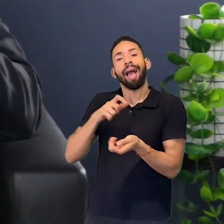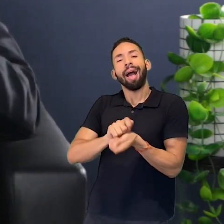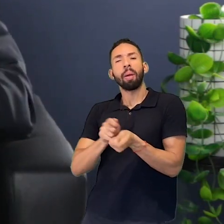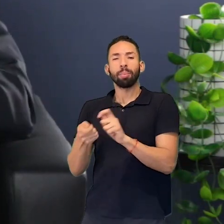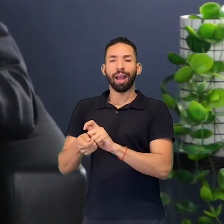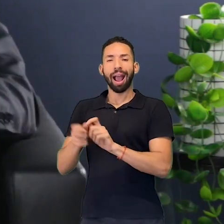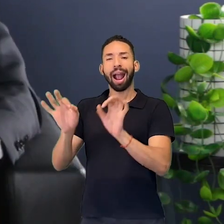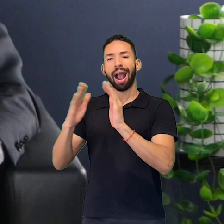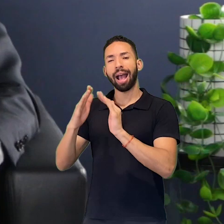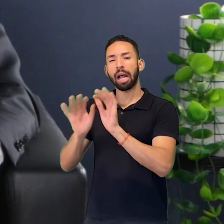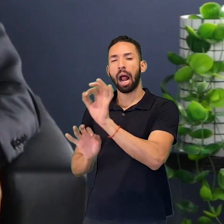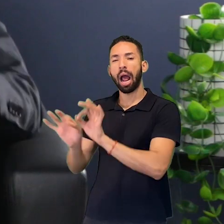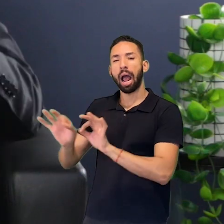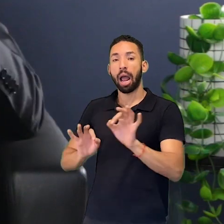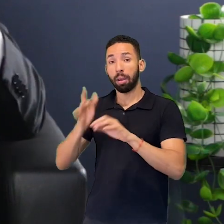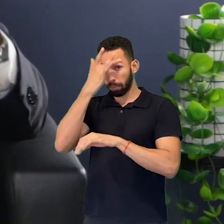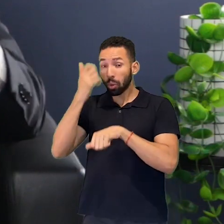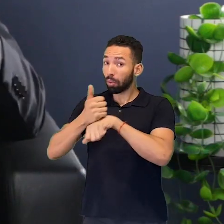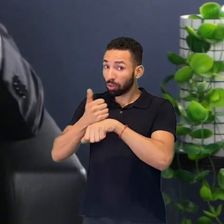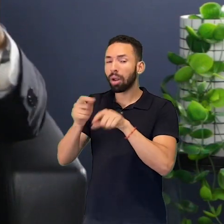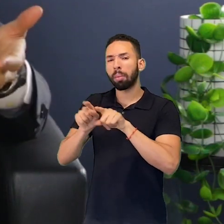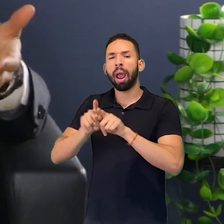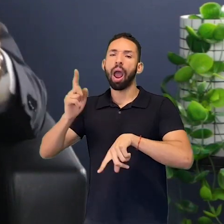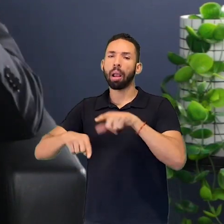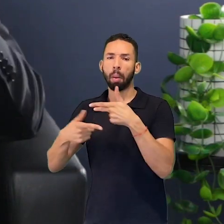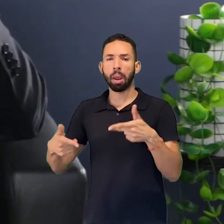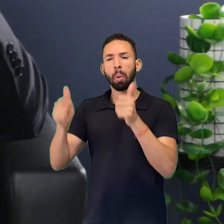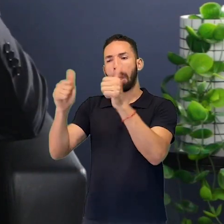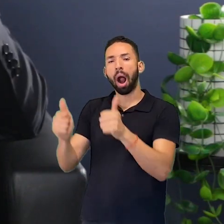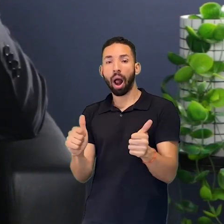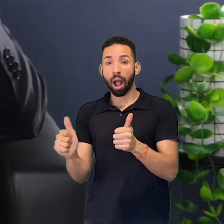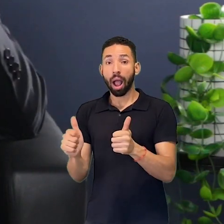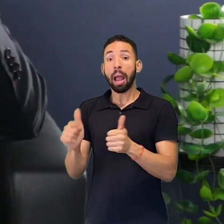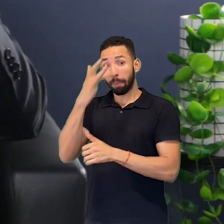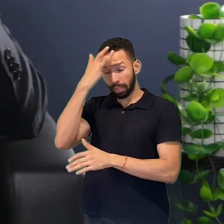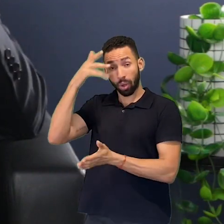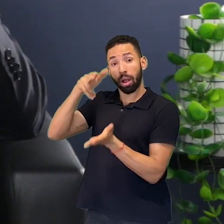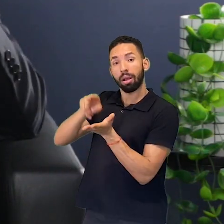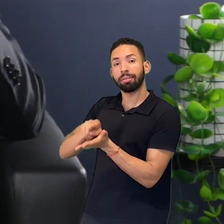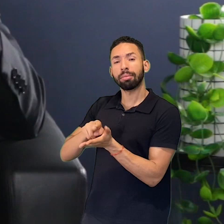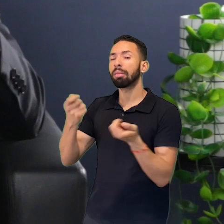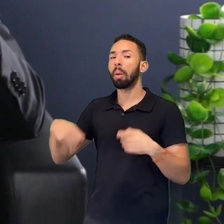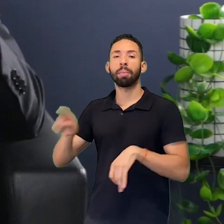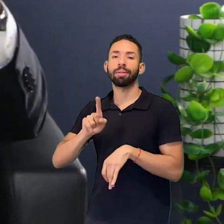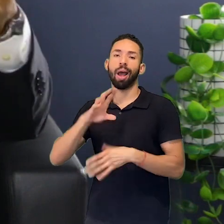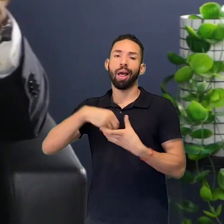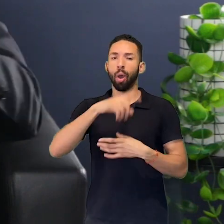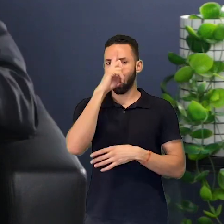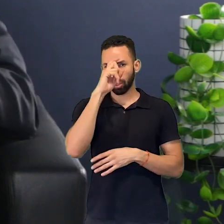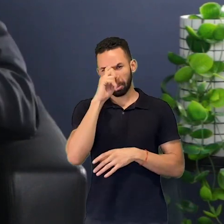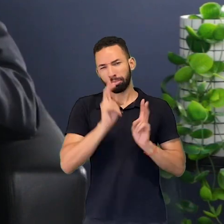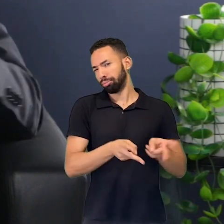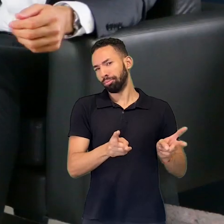uma adaptação da residência com profissionais e equipamentos nessa residência para que essa pessoa não precise